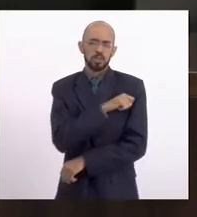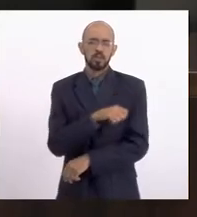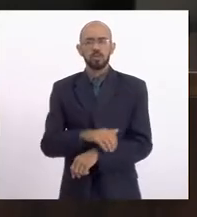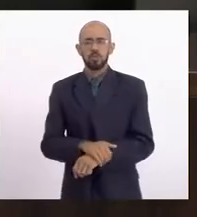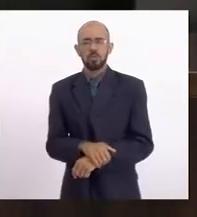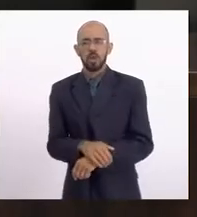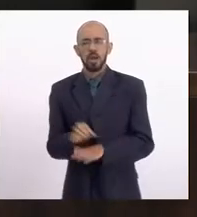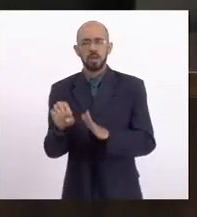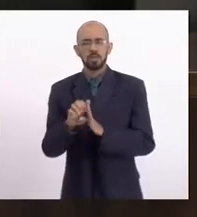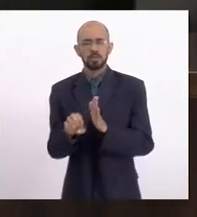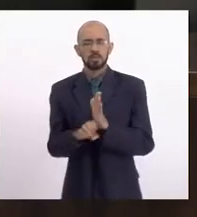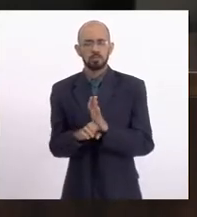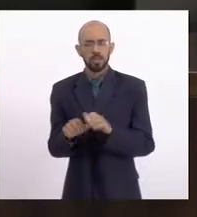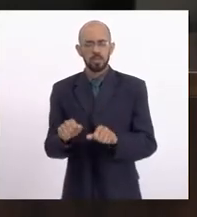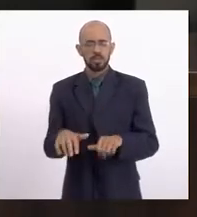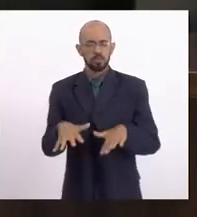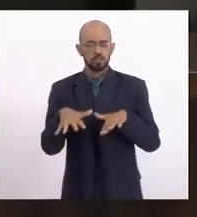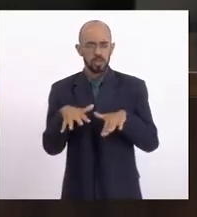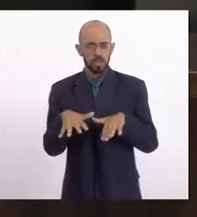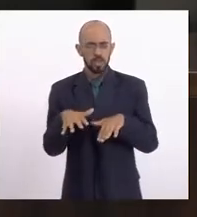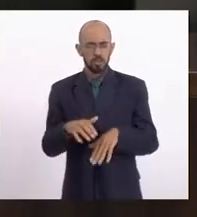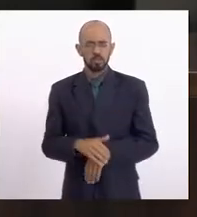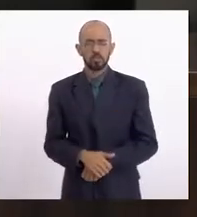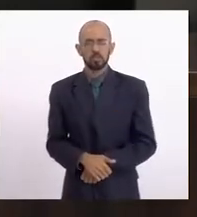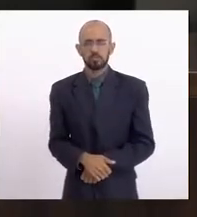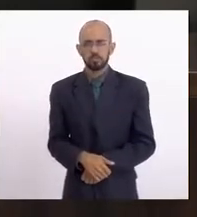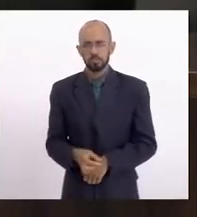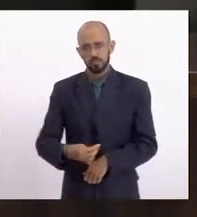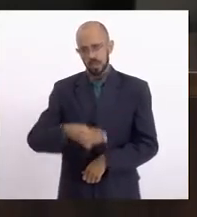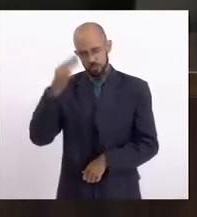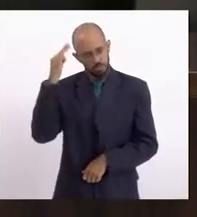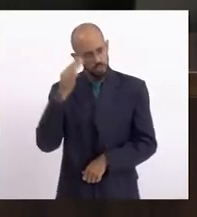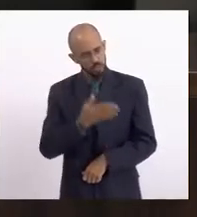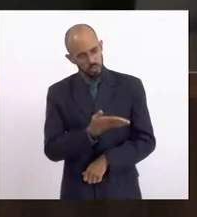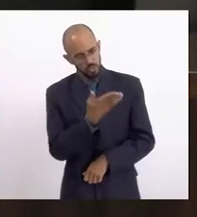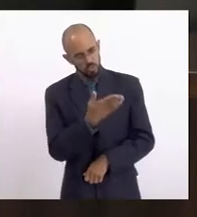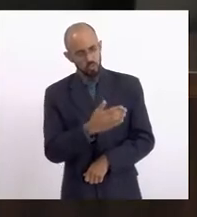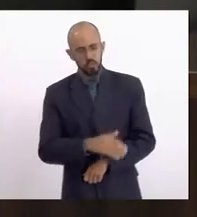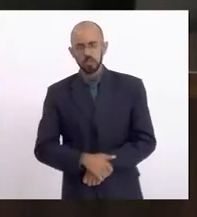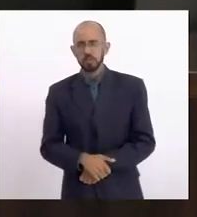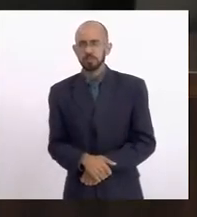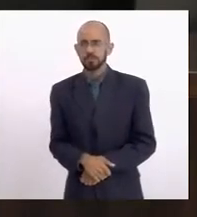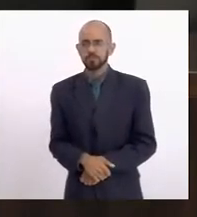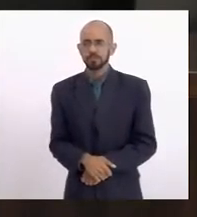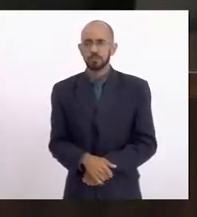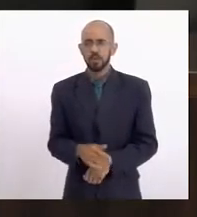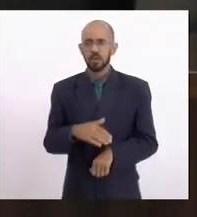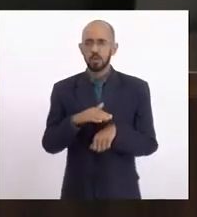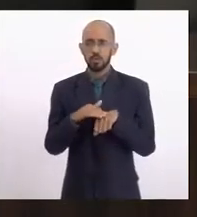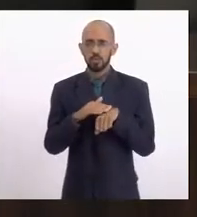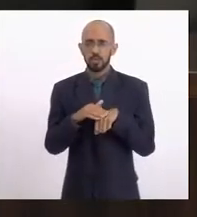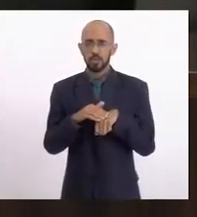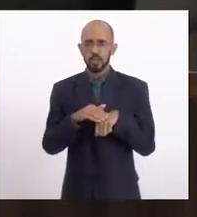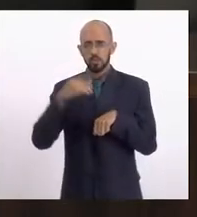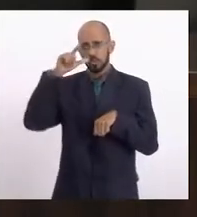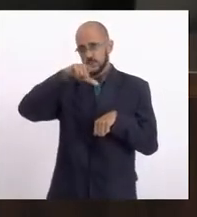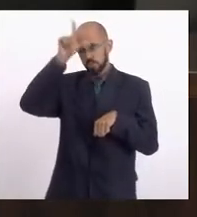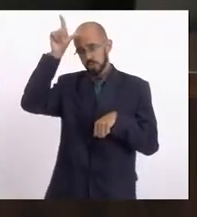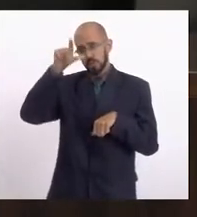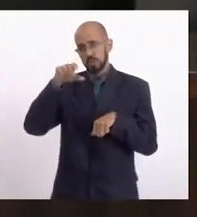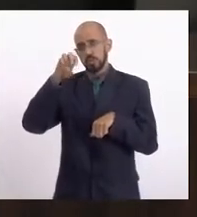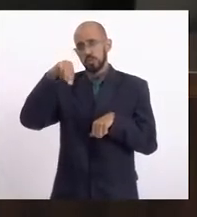as emendas de plenário Deputado Márcio eu falei agora aqui com Deputado Luiz com a Milena